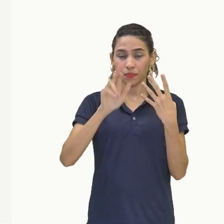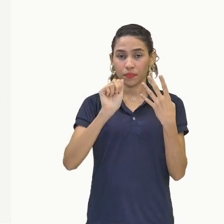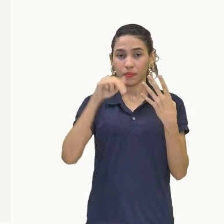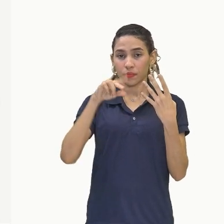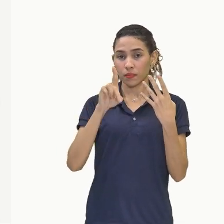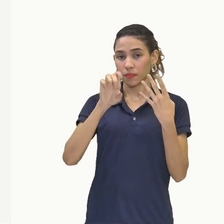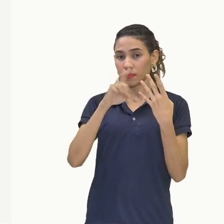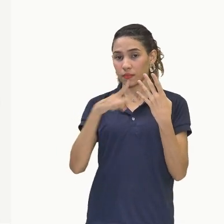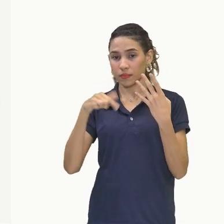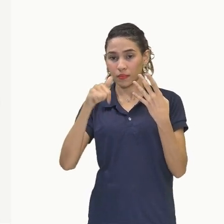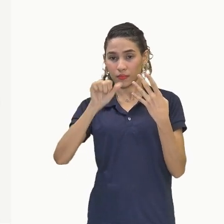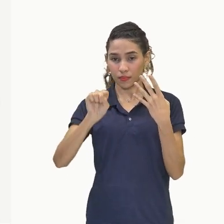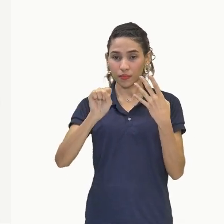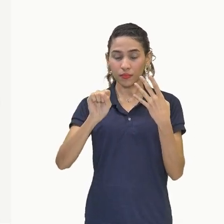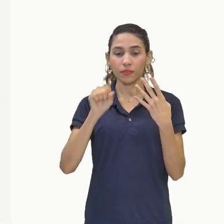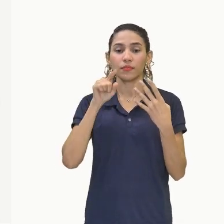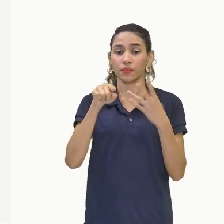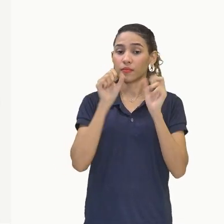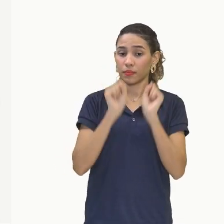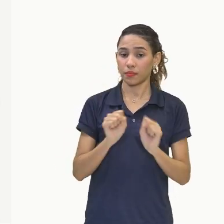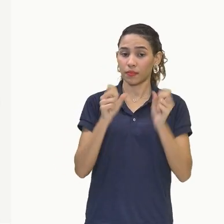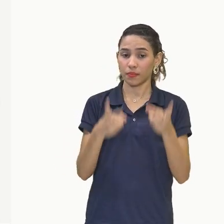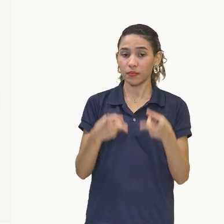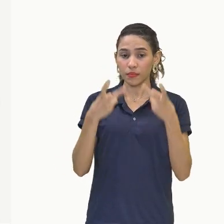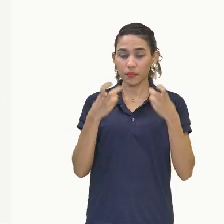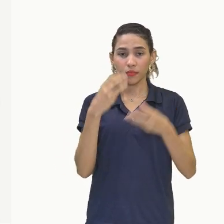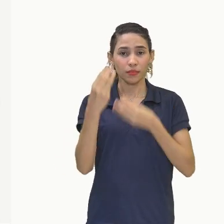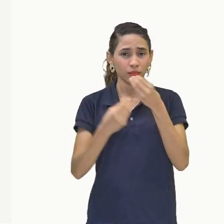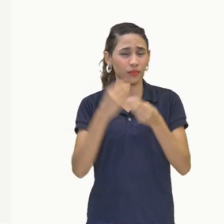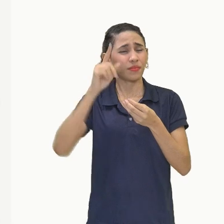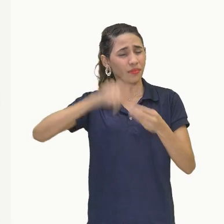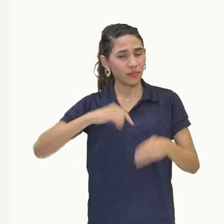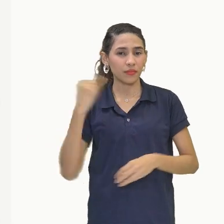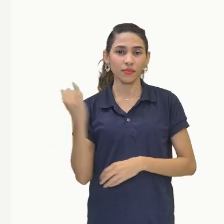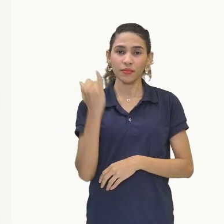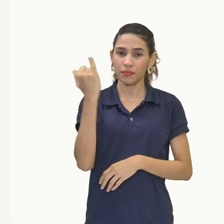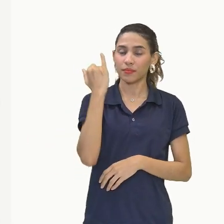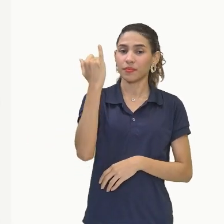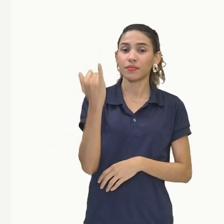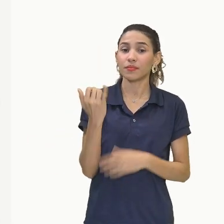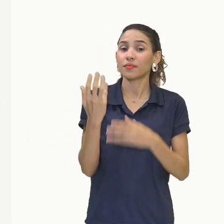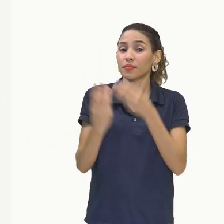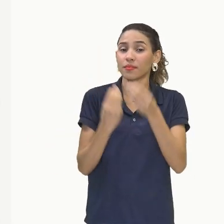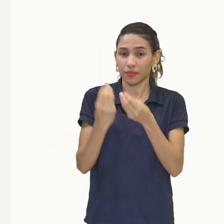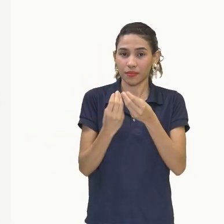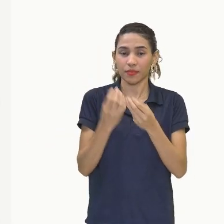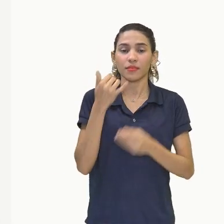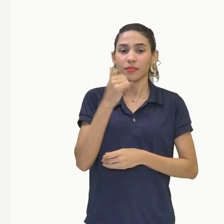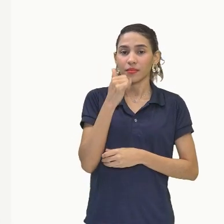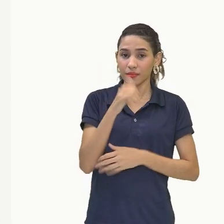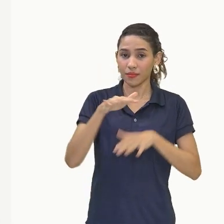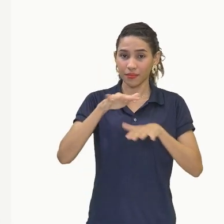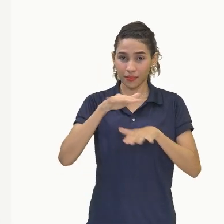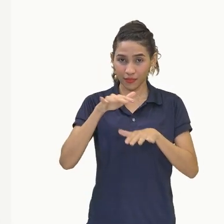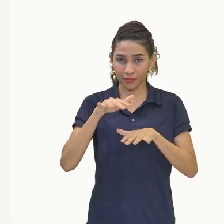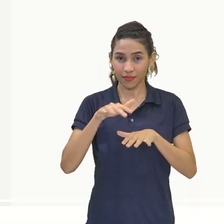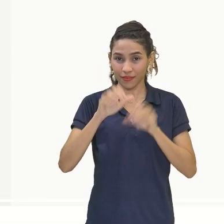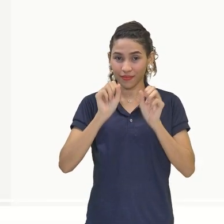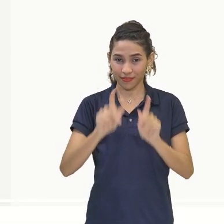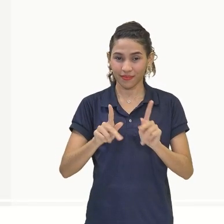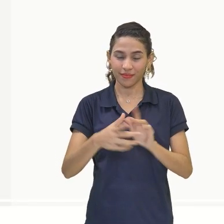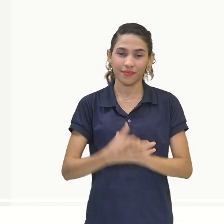E vocês puderam perceber como elas são importantes. Aonde? Na eletrodinâmica. Muito